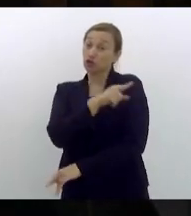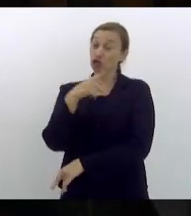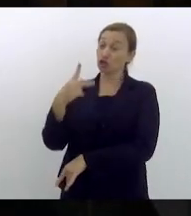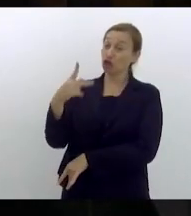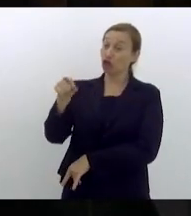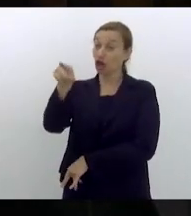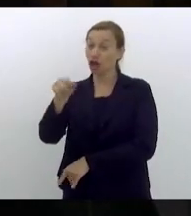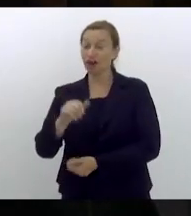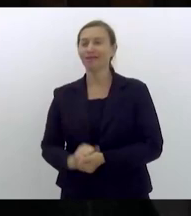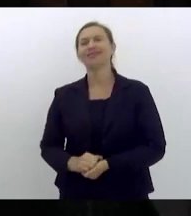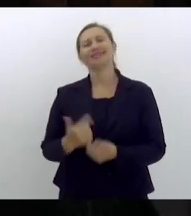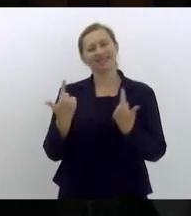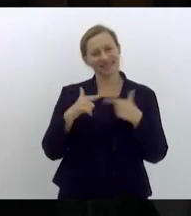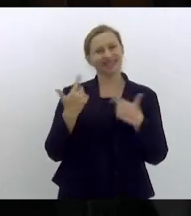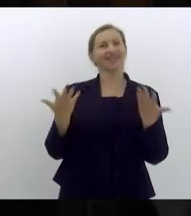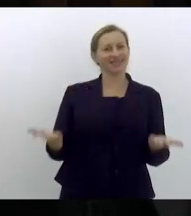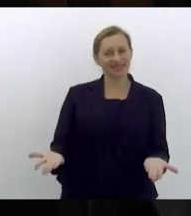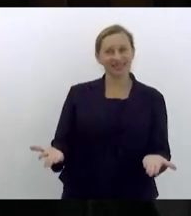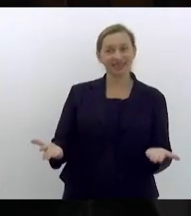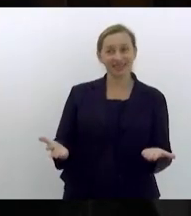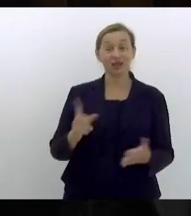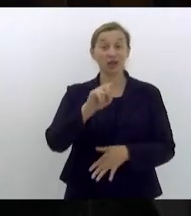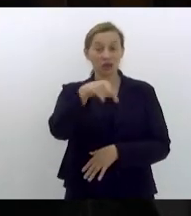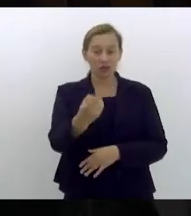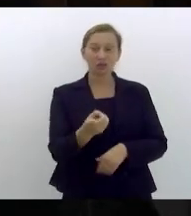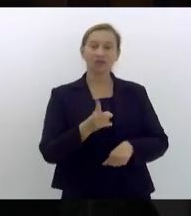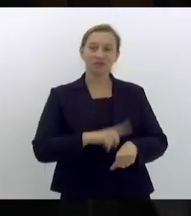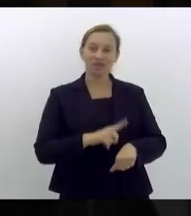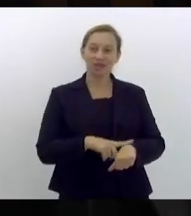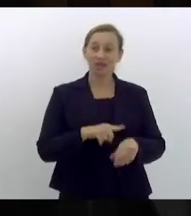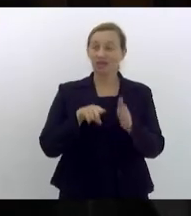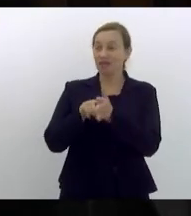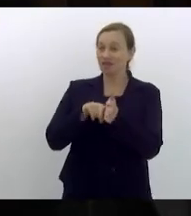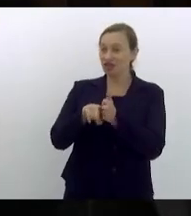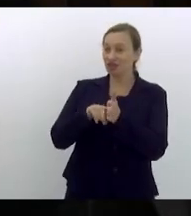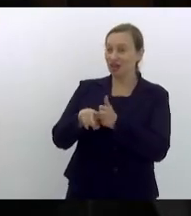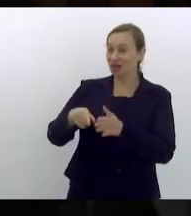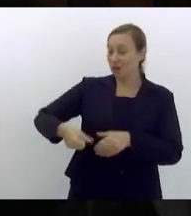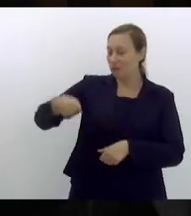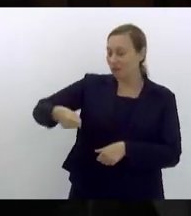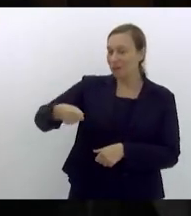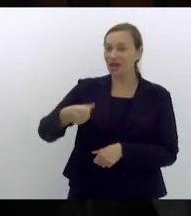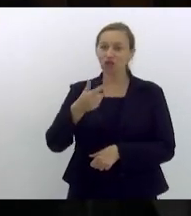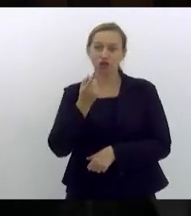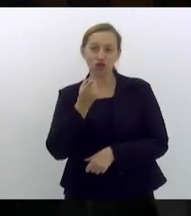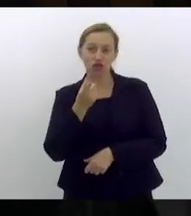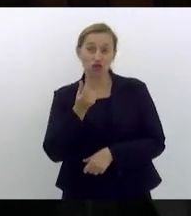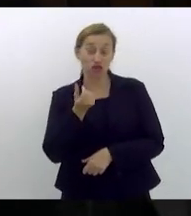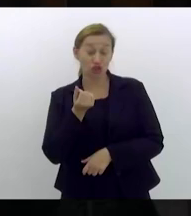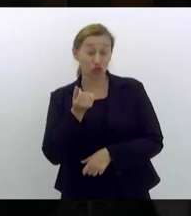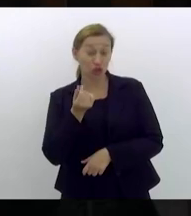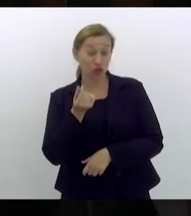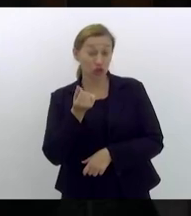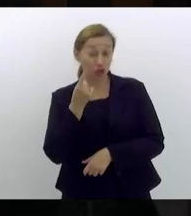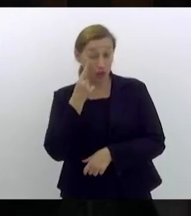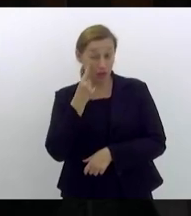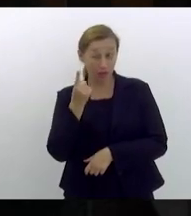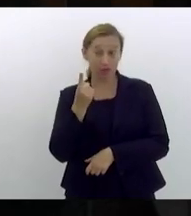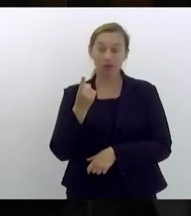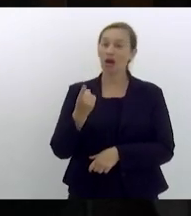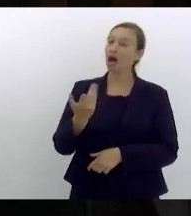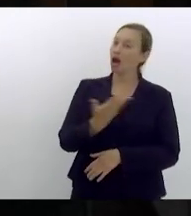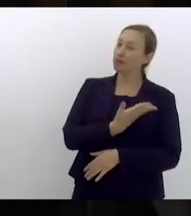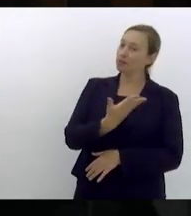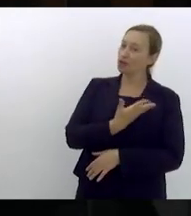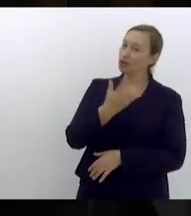chega a ser fechado e naquela em outro tempo eles investigava isso aqui ó mala de dinheiro isso aqui companheiro Rodrigo amor